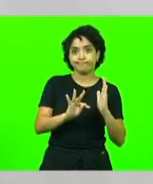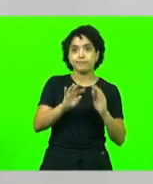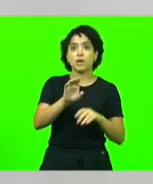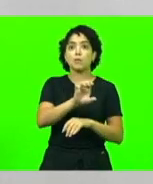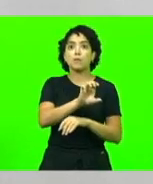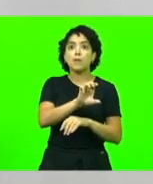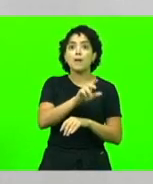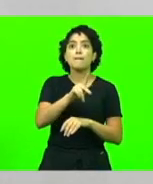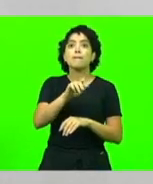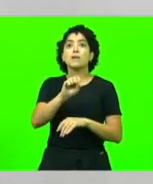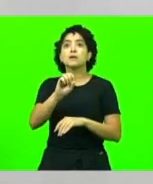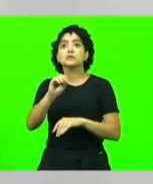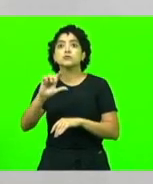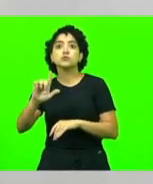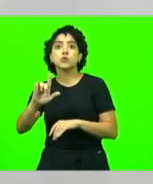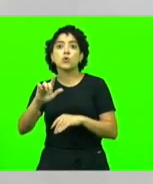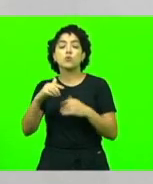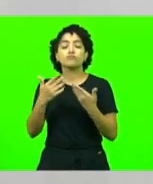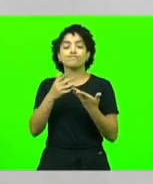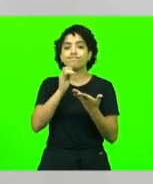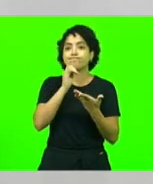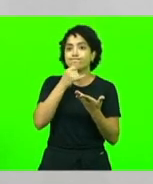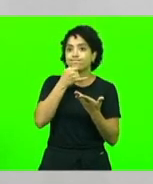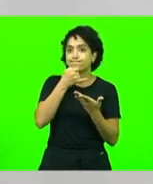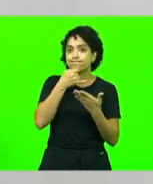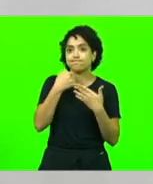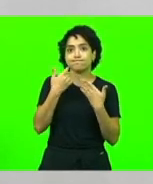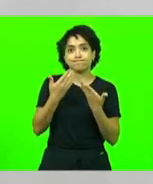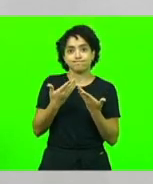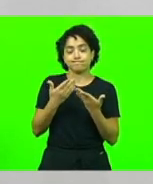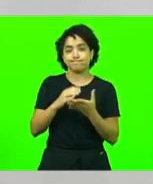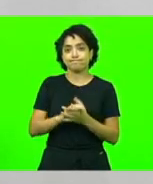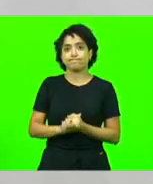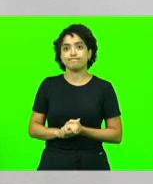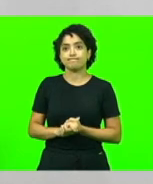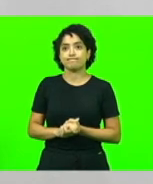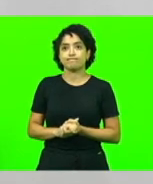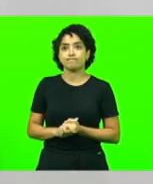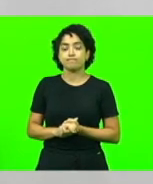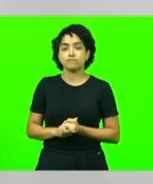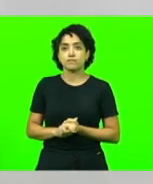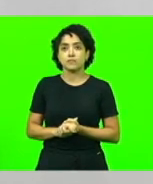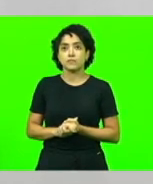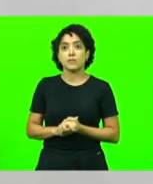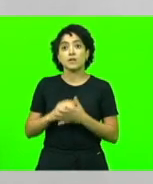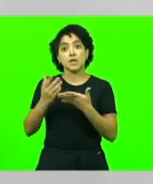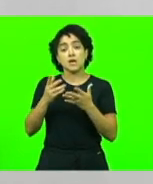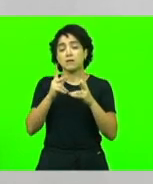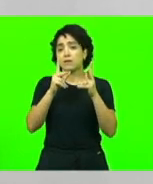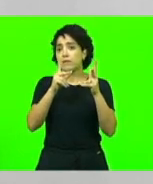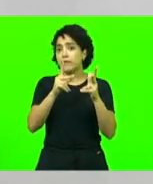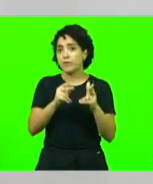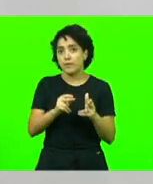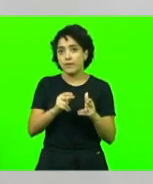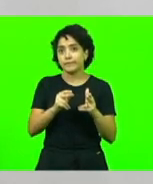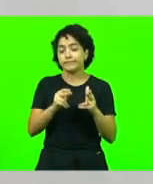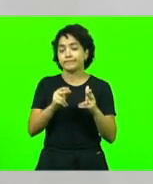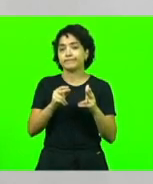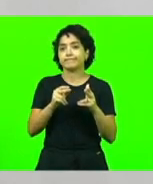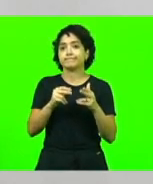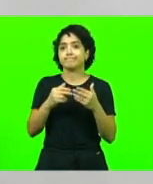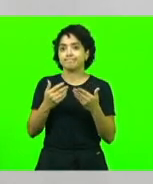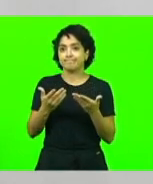PSOL, que é, infelizmente, a nossa Suprema Corte. E lá foi a mesma coisa.